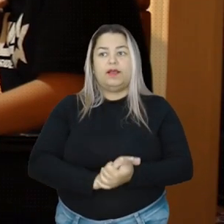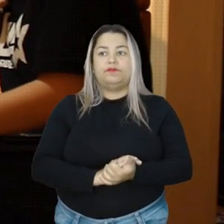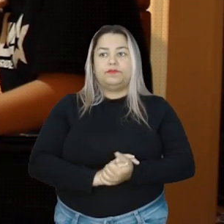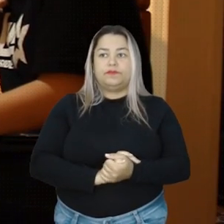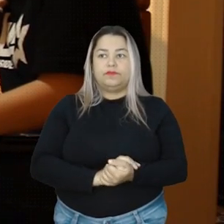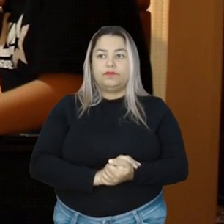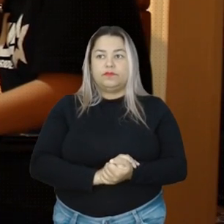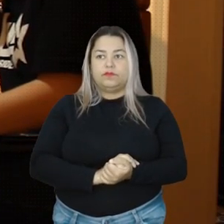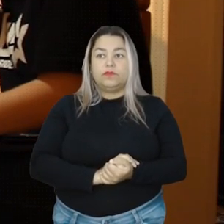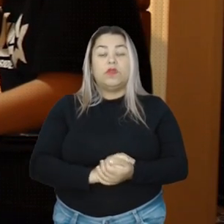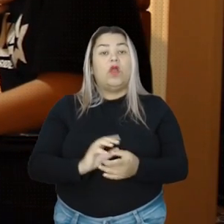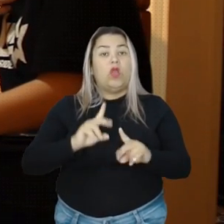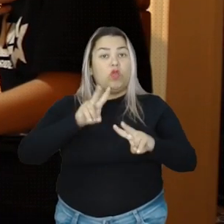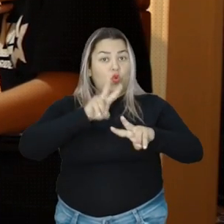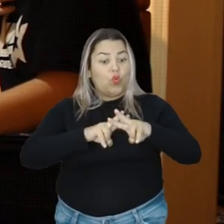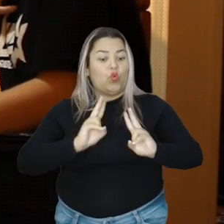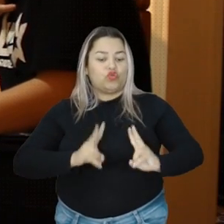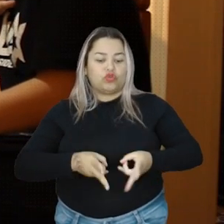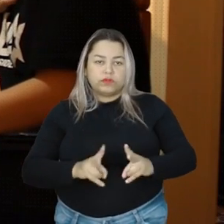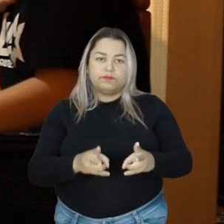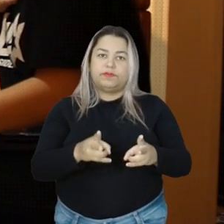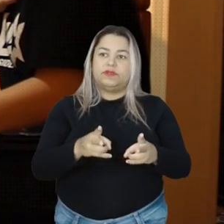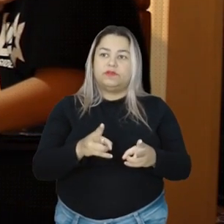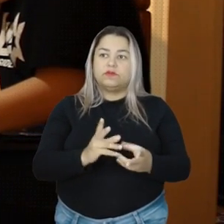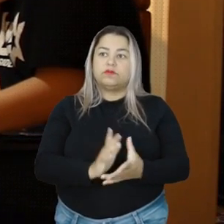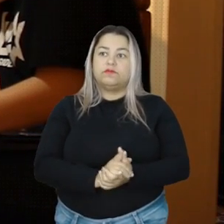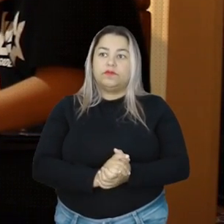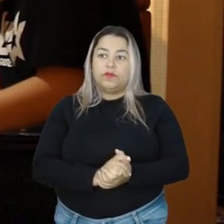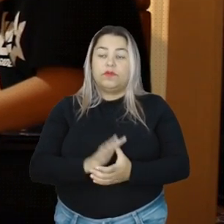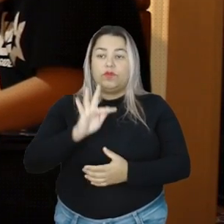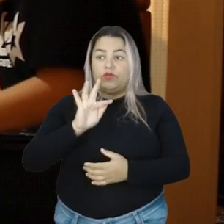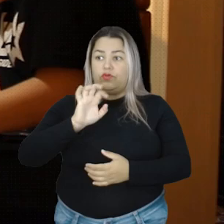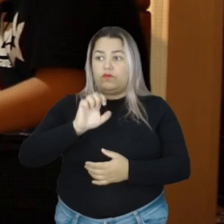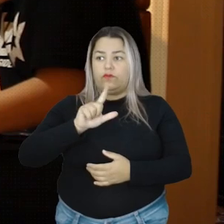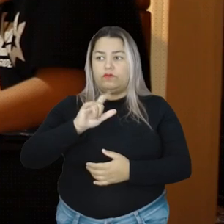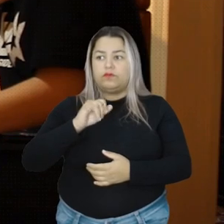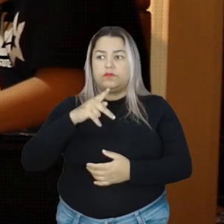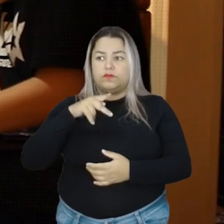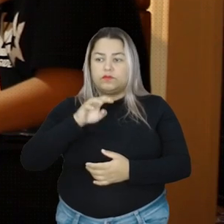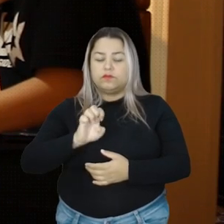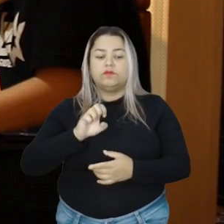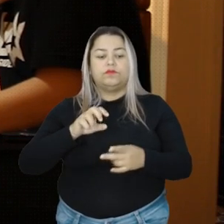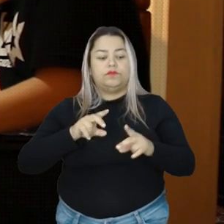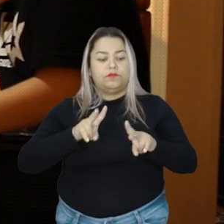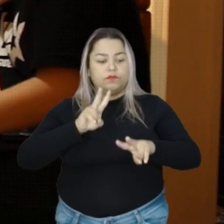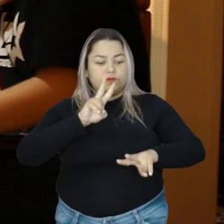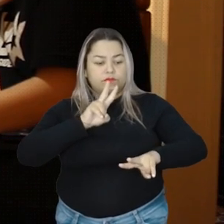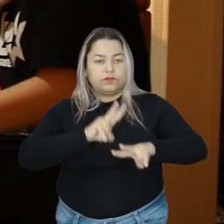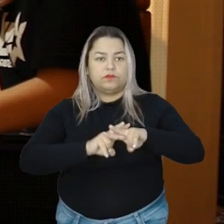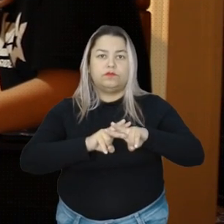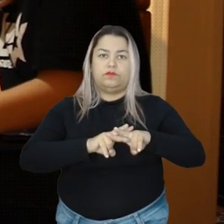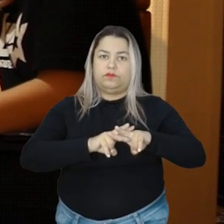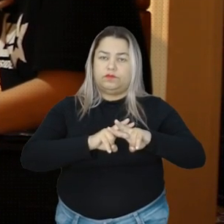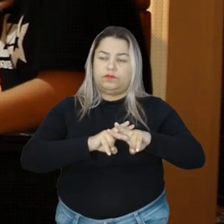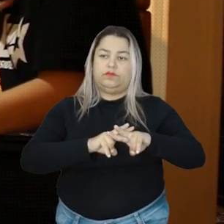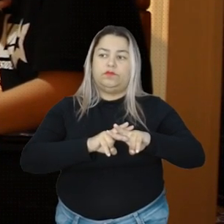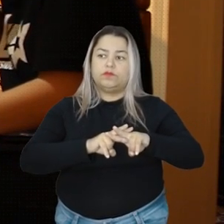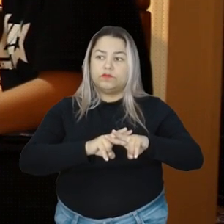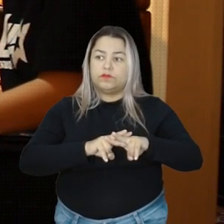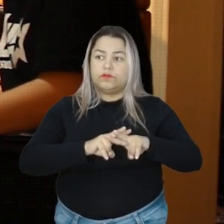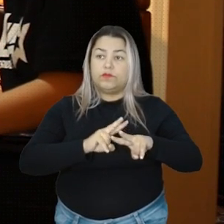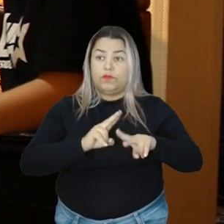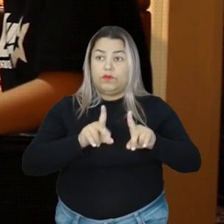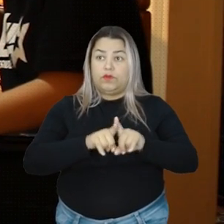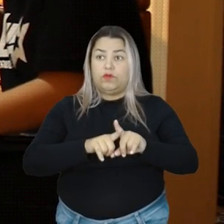Uhum. E eu fiquei preso. E depois... O Felipe né, ficou preso também com o Felipe. Como é que